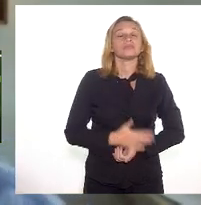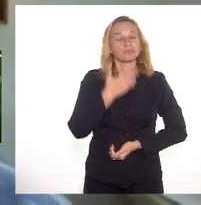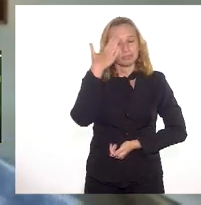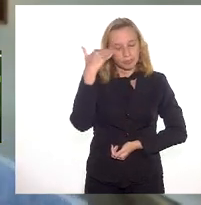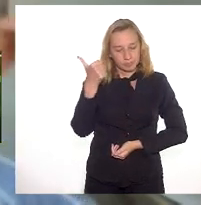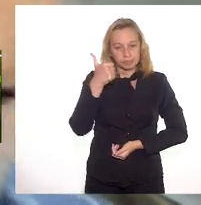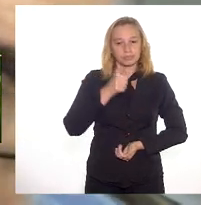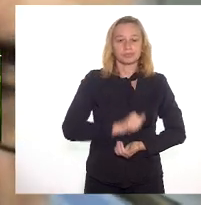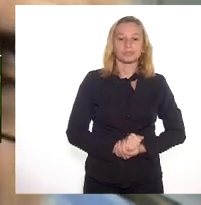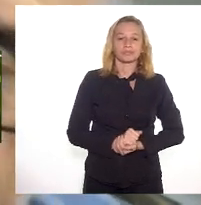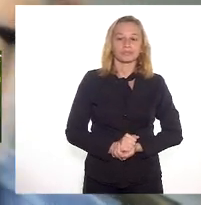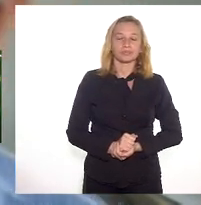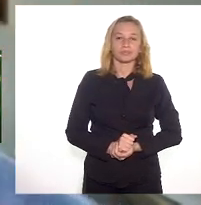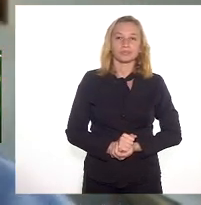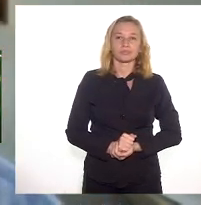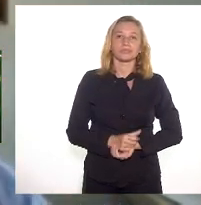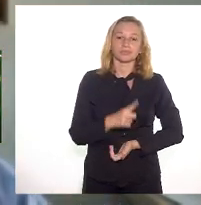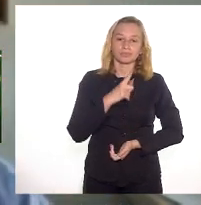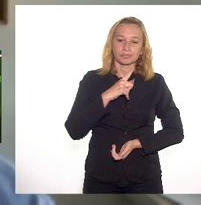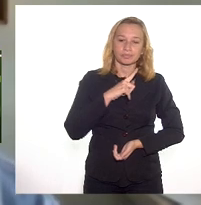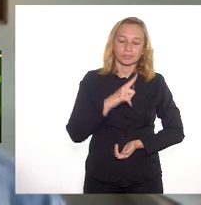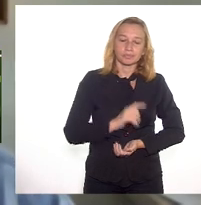ainda haverá